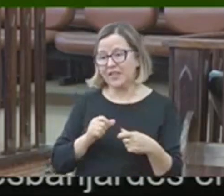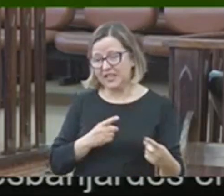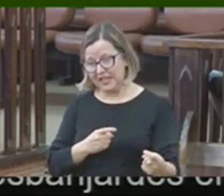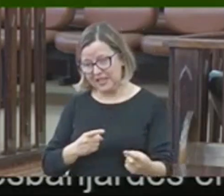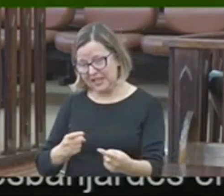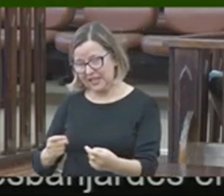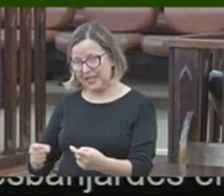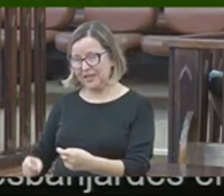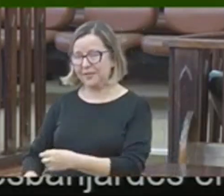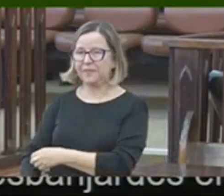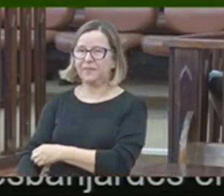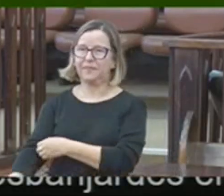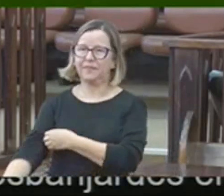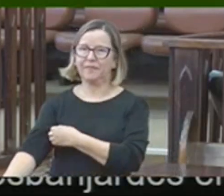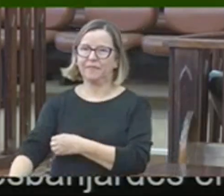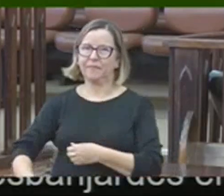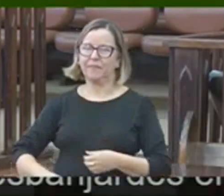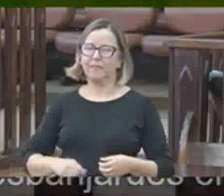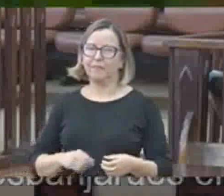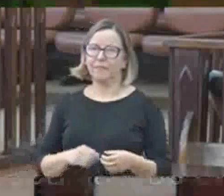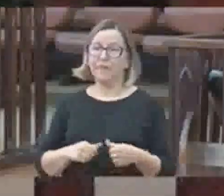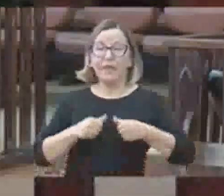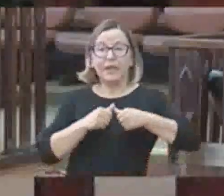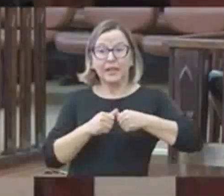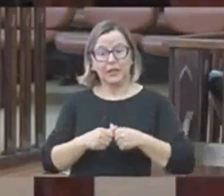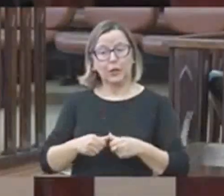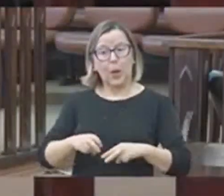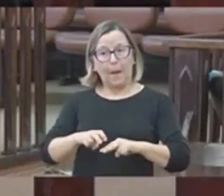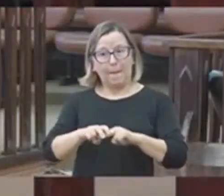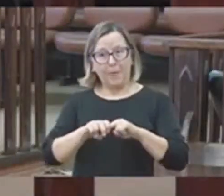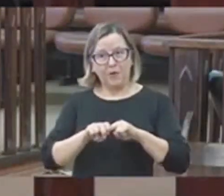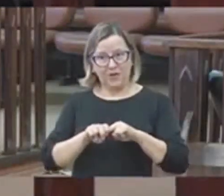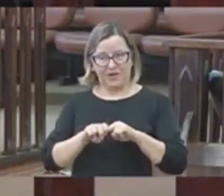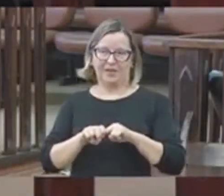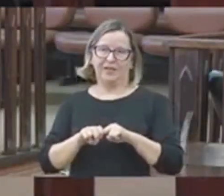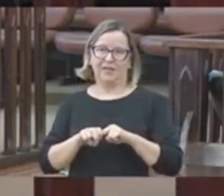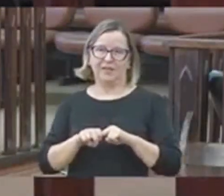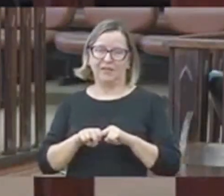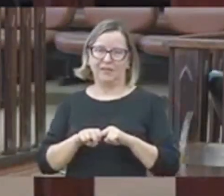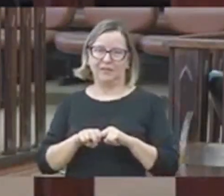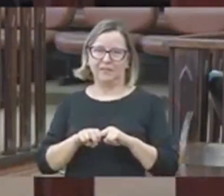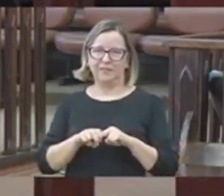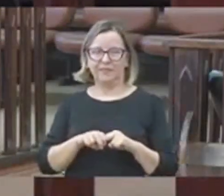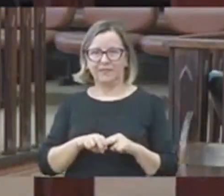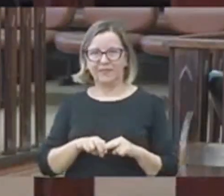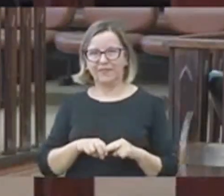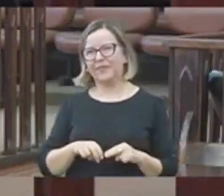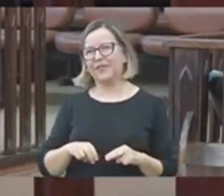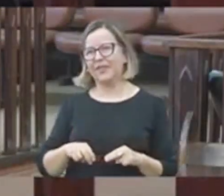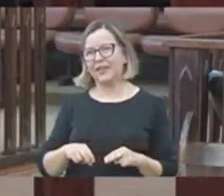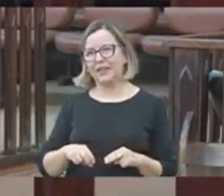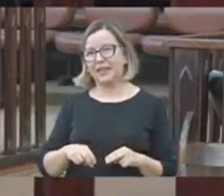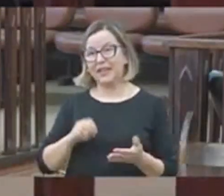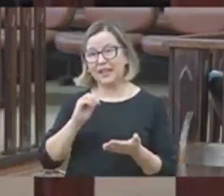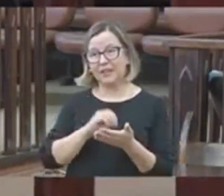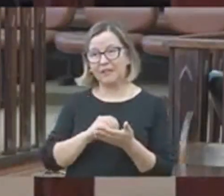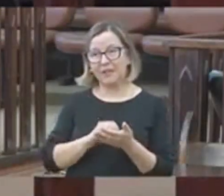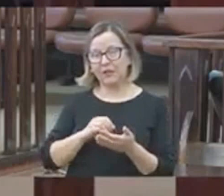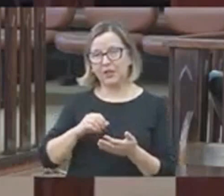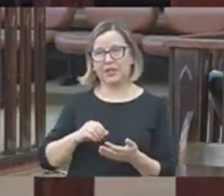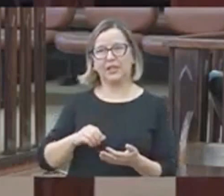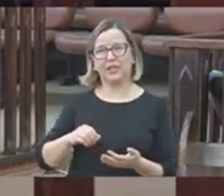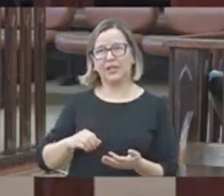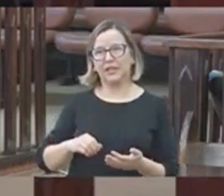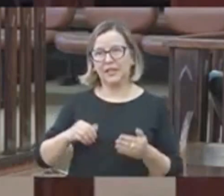resultado da desobediência de Adão foi esse. De onde vêm as guerras? De